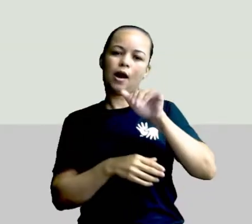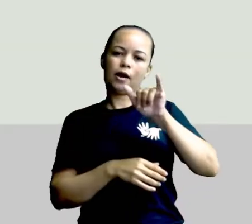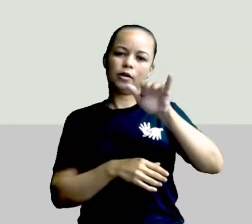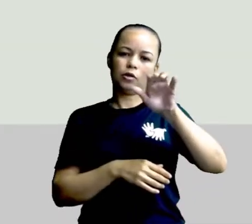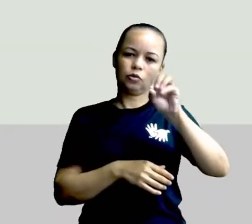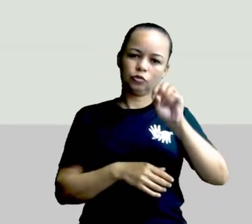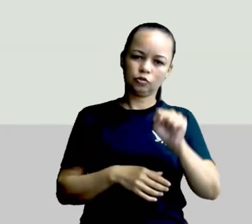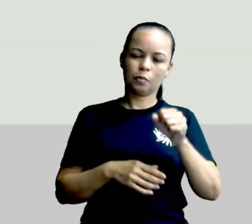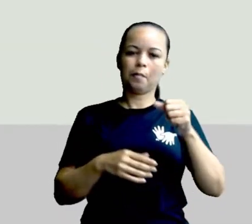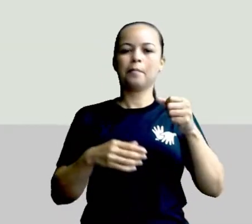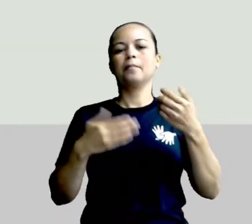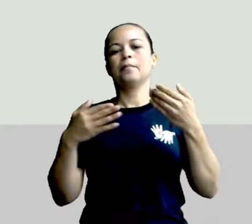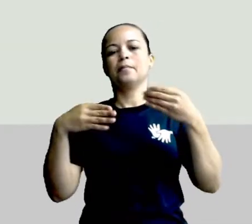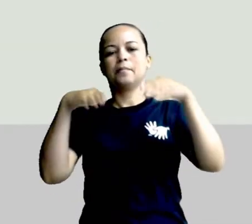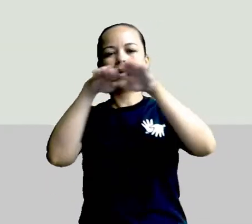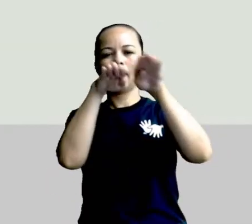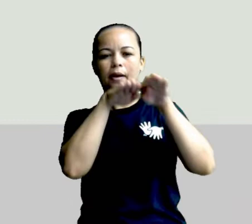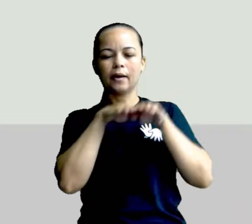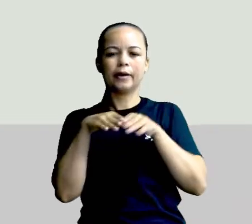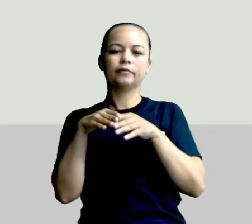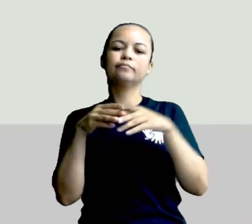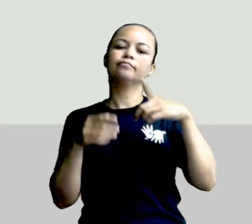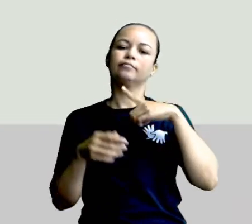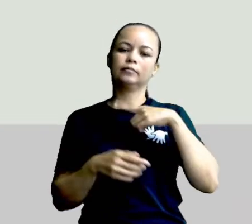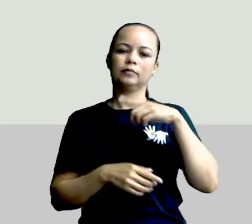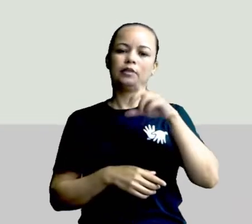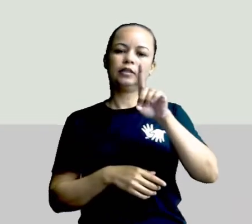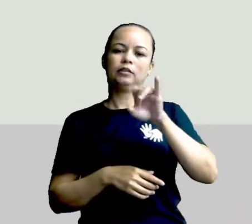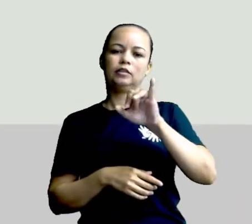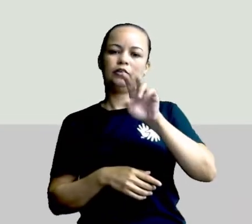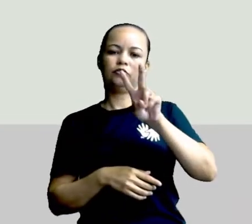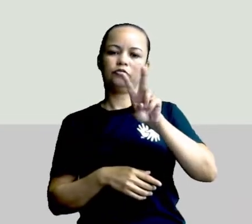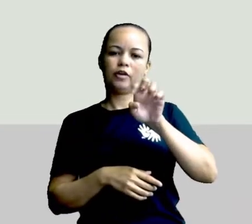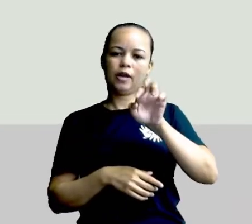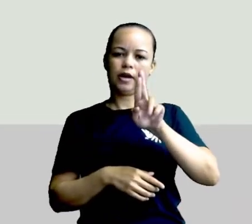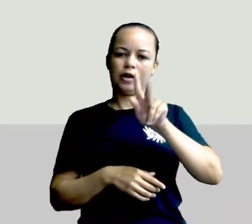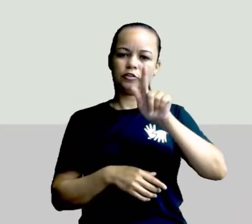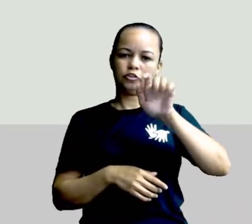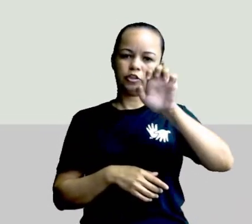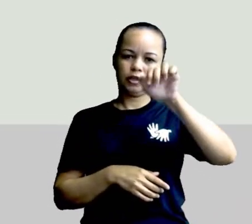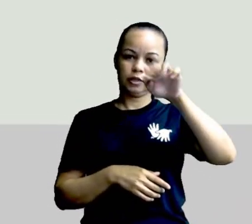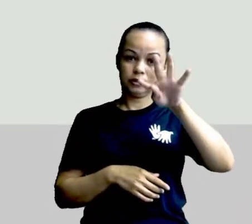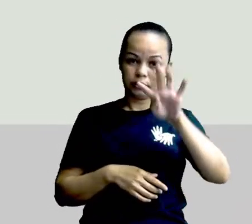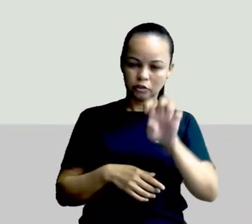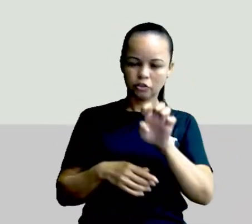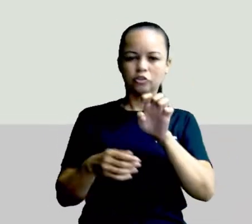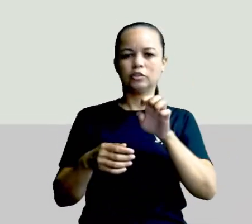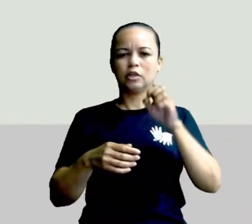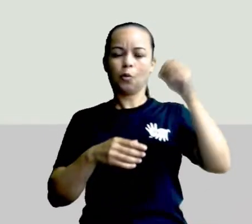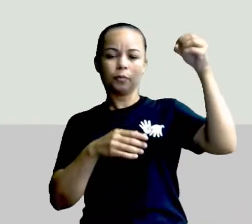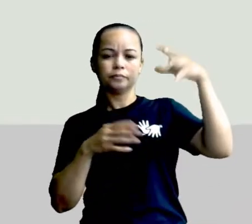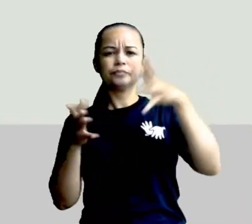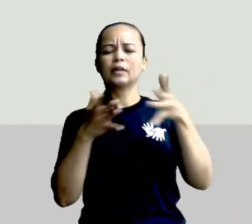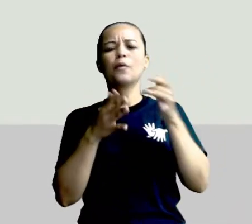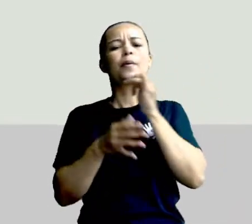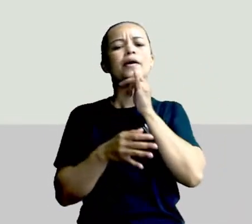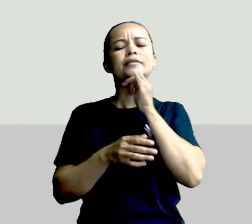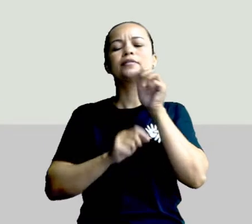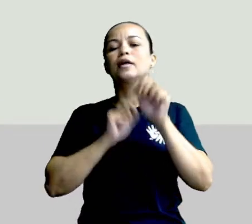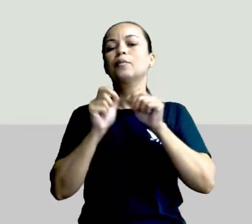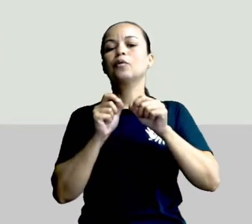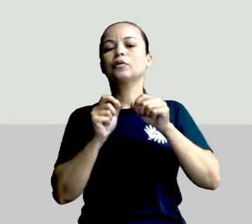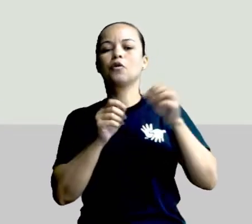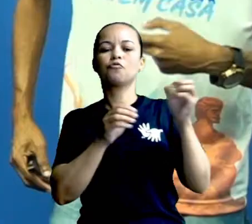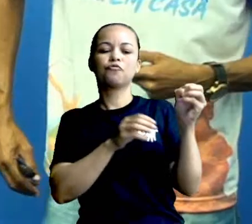paralelos. Eu tenho também os divergentes. O que são divergentes, professor? Ó, eu tenho um exemplo, farol de um